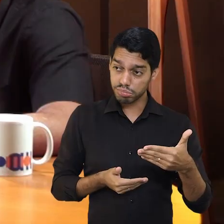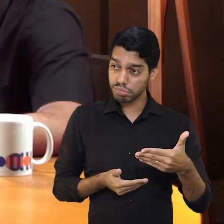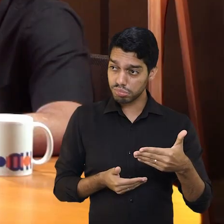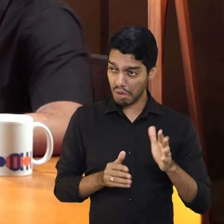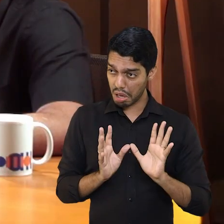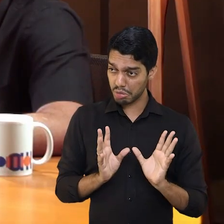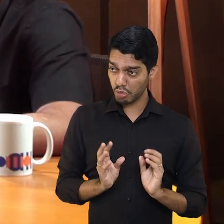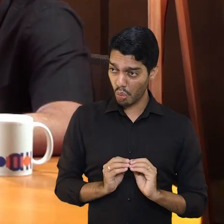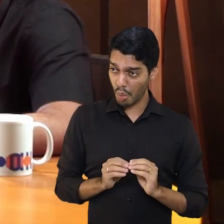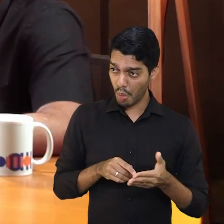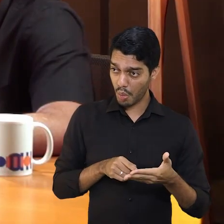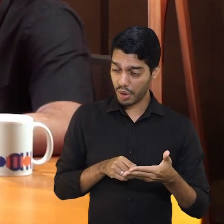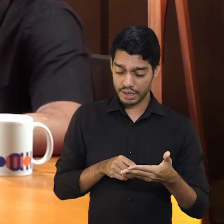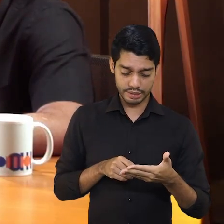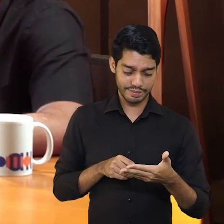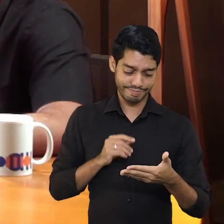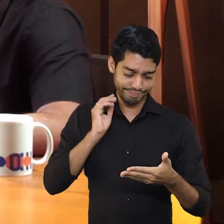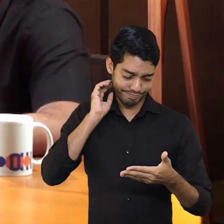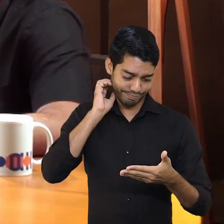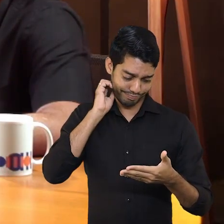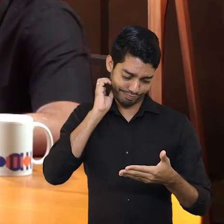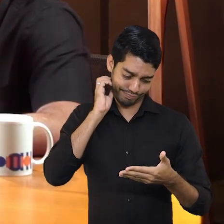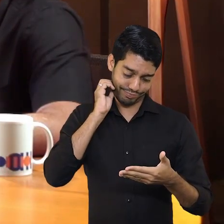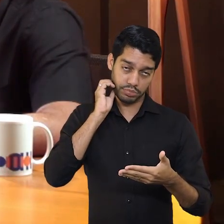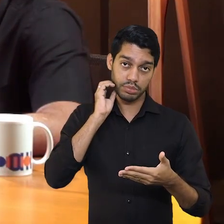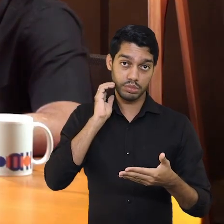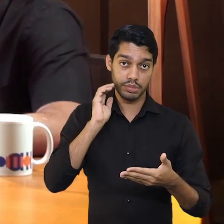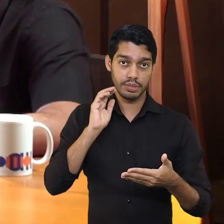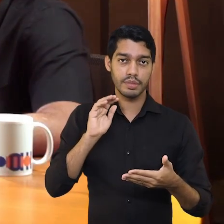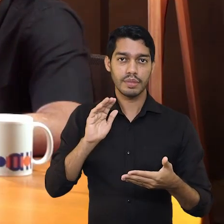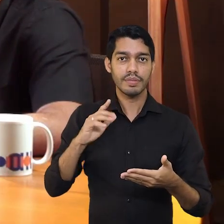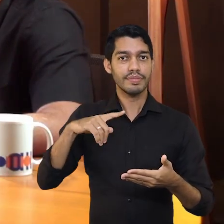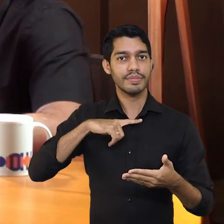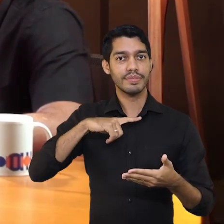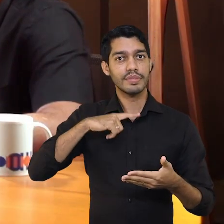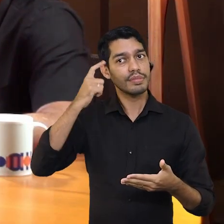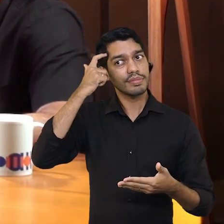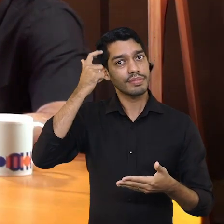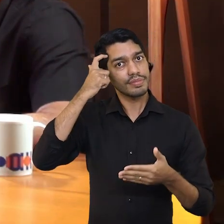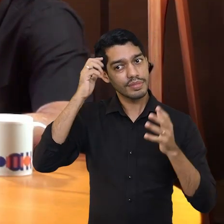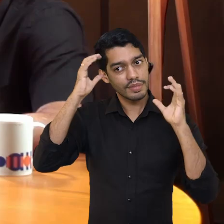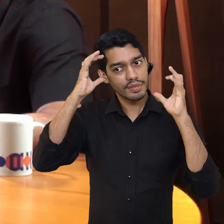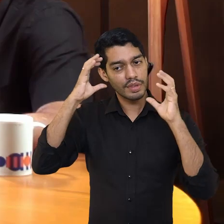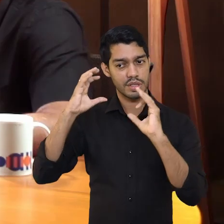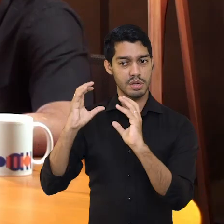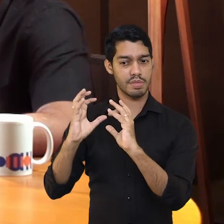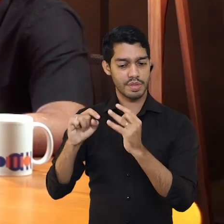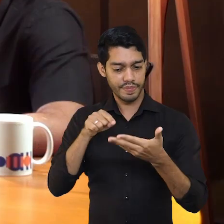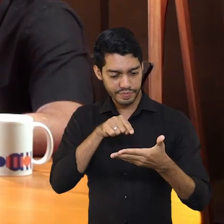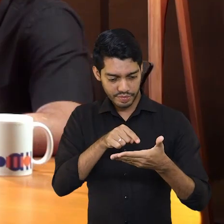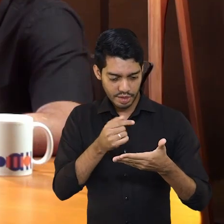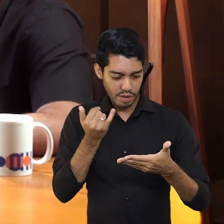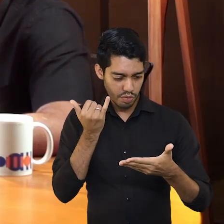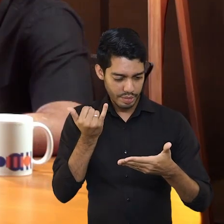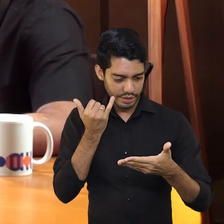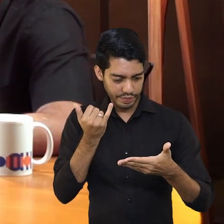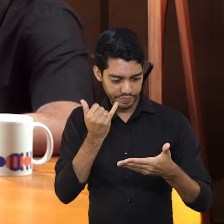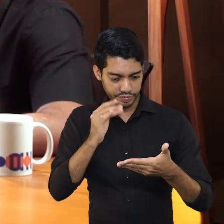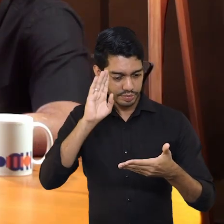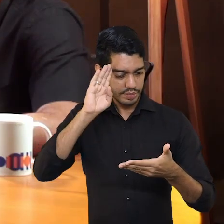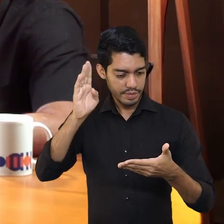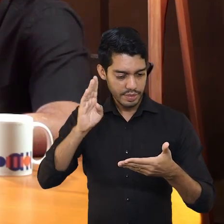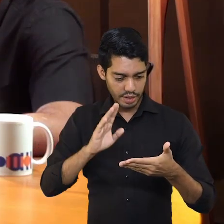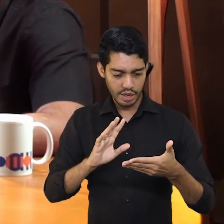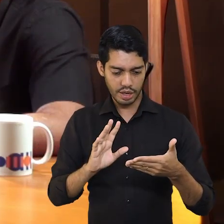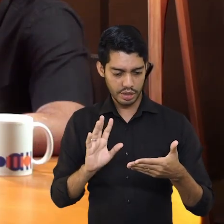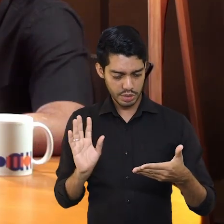mim. Existe um processo cognitivo que você vai percorrer para você conseguir filtrar aquelas informações principais, fazer